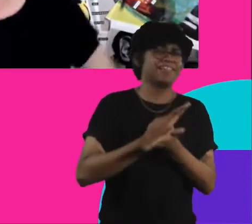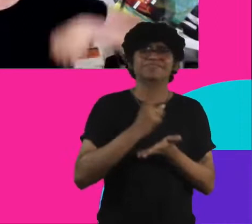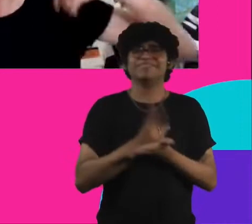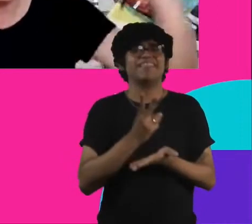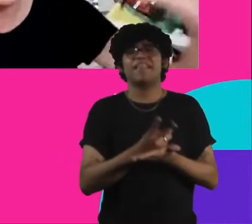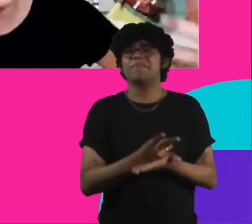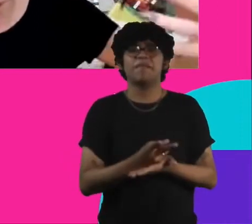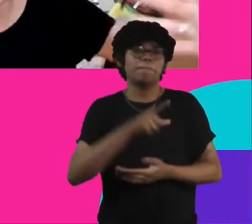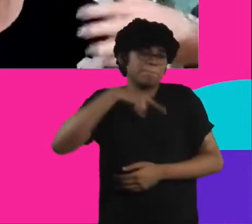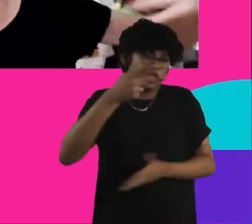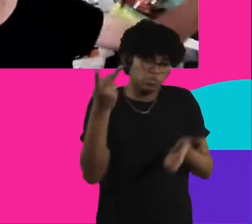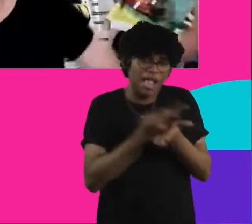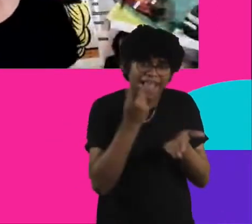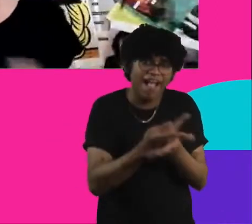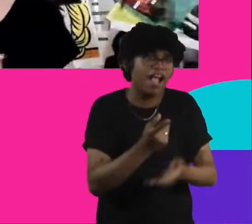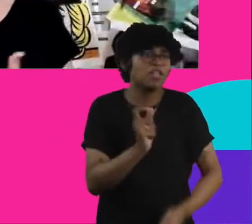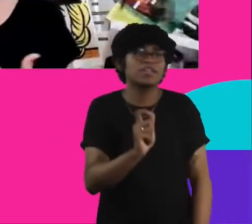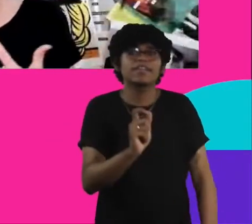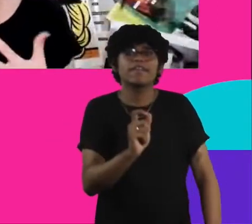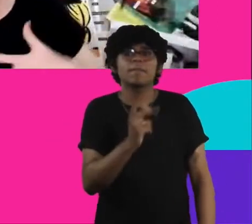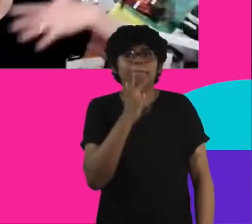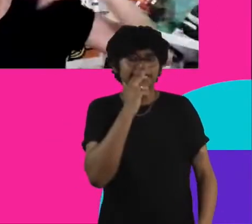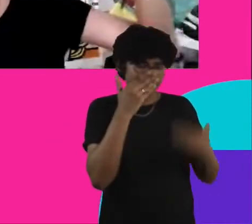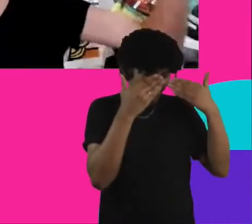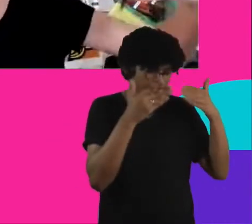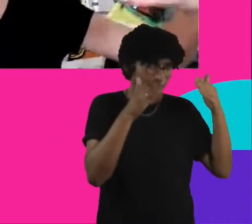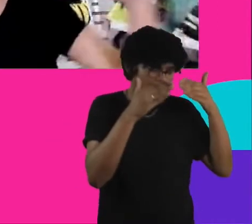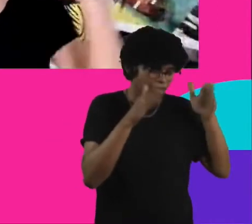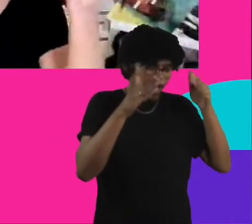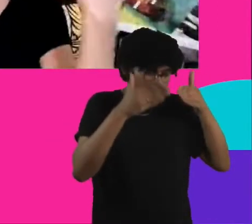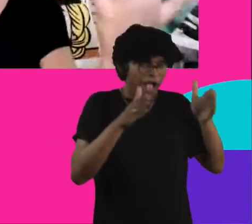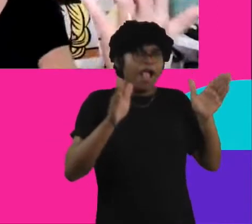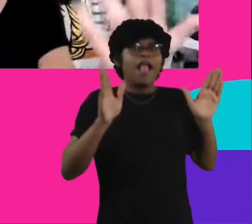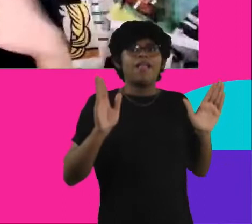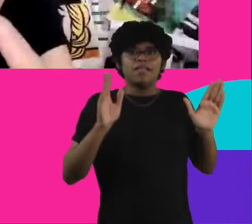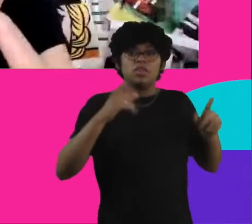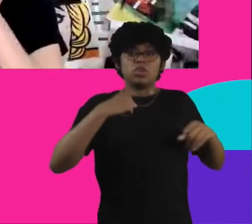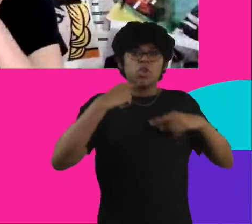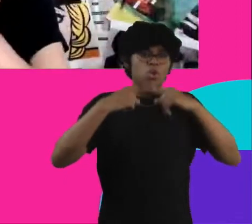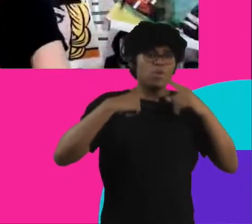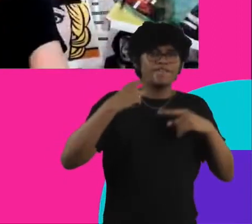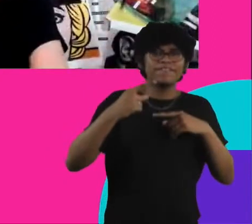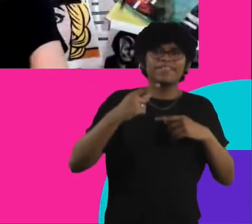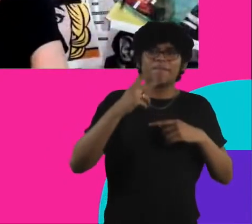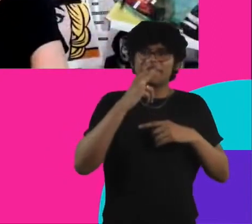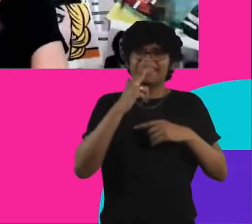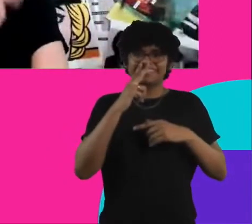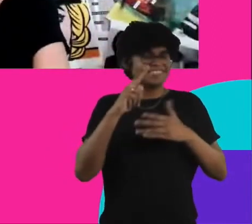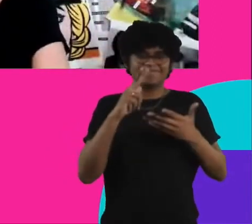próximo erro vai trazer para a gente uma área de cobertura maior, sabe? A próxima dúvida traz para a gente uma área de inversão